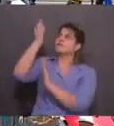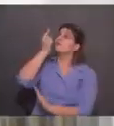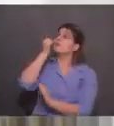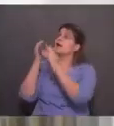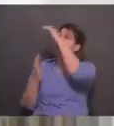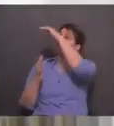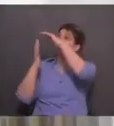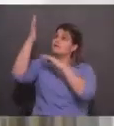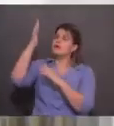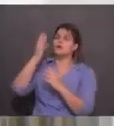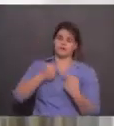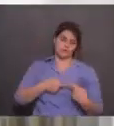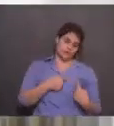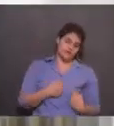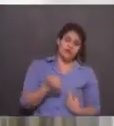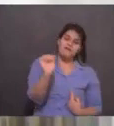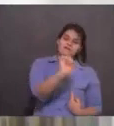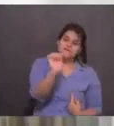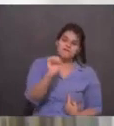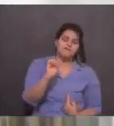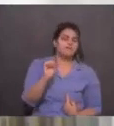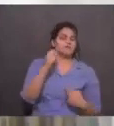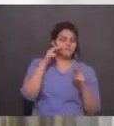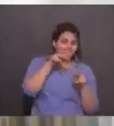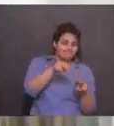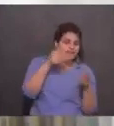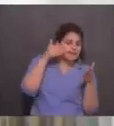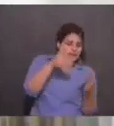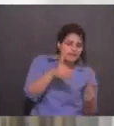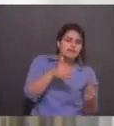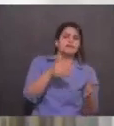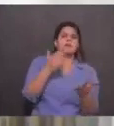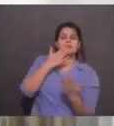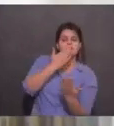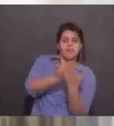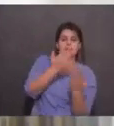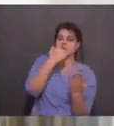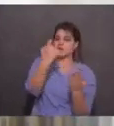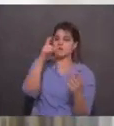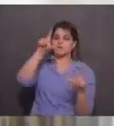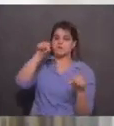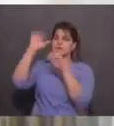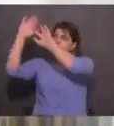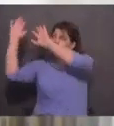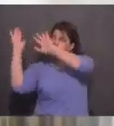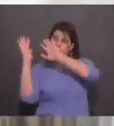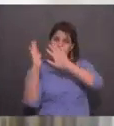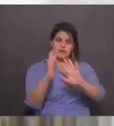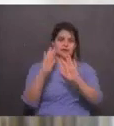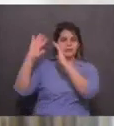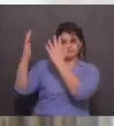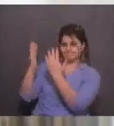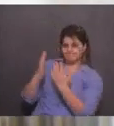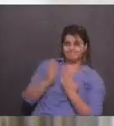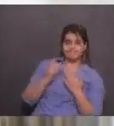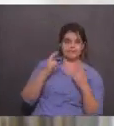escute e que vos dê a força e a coragem e o dom do seu Espírito para encontrar dos